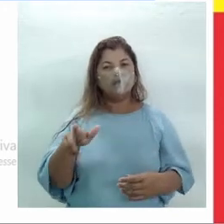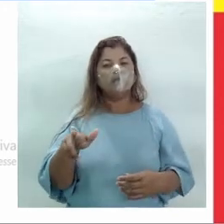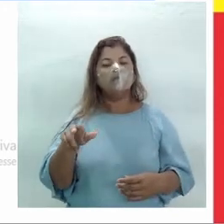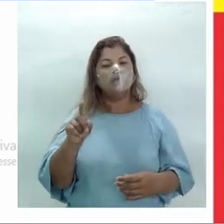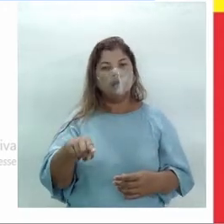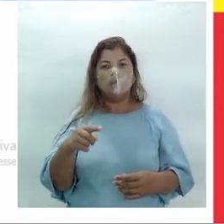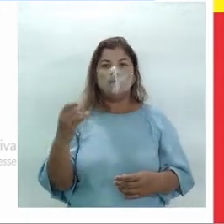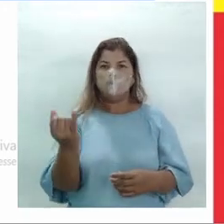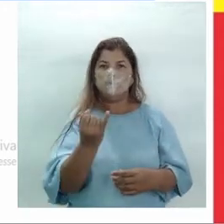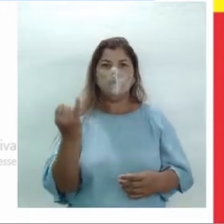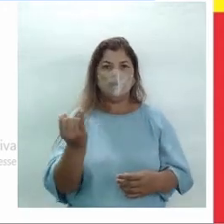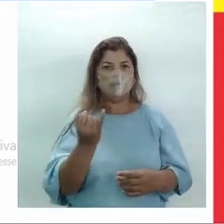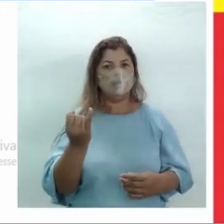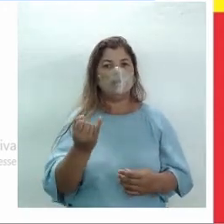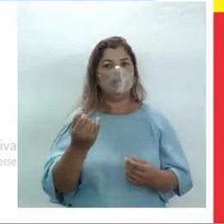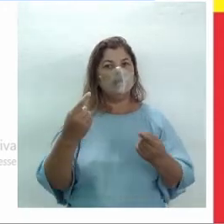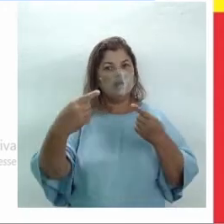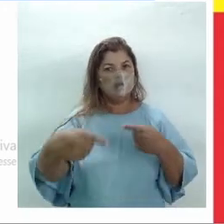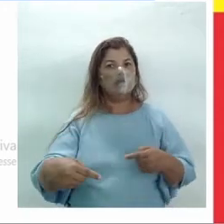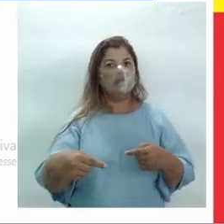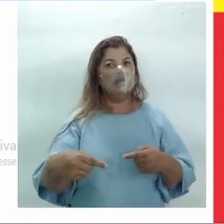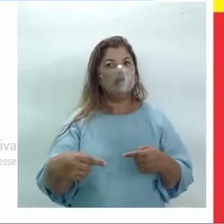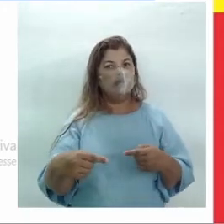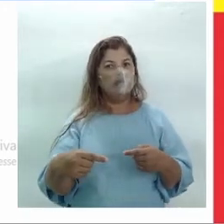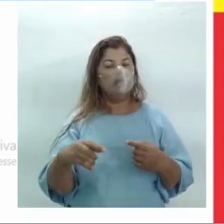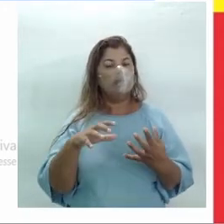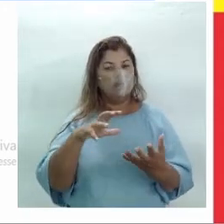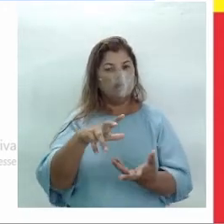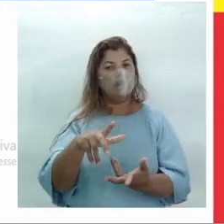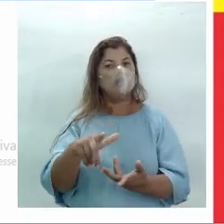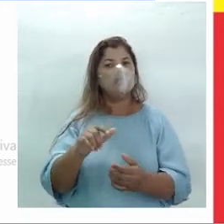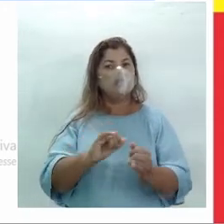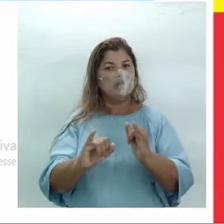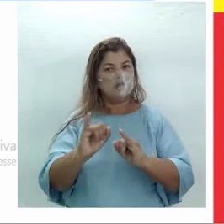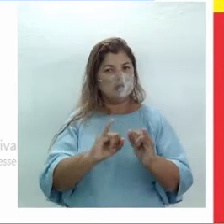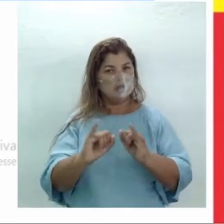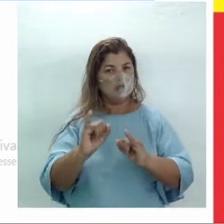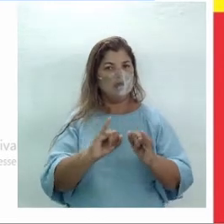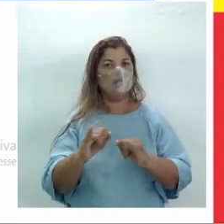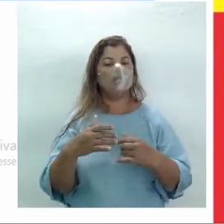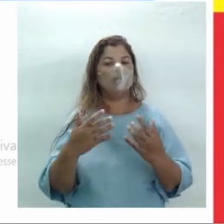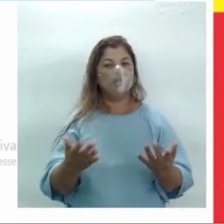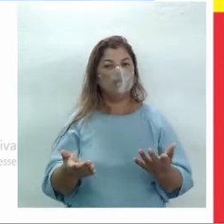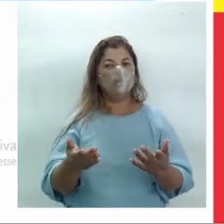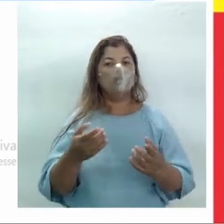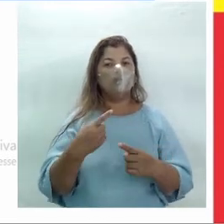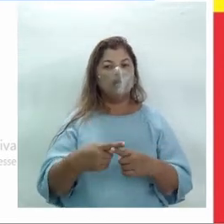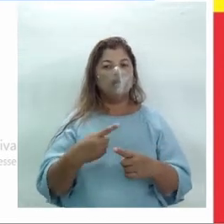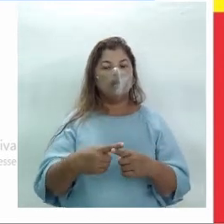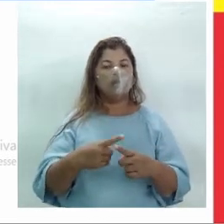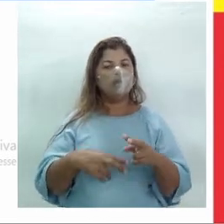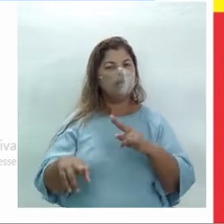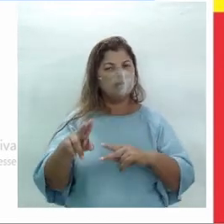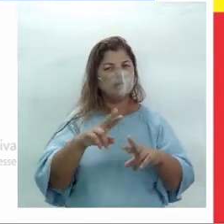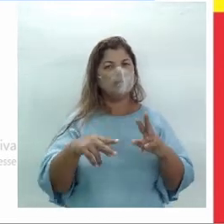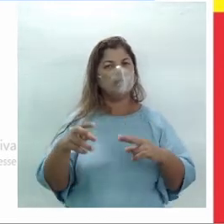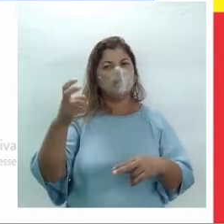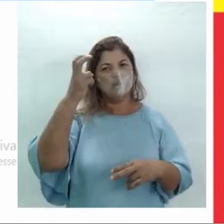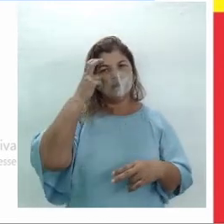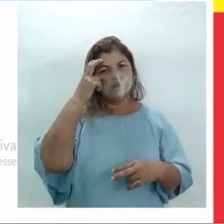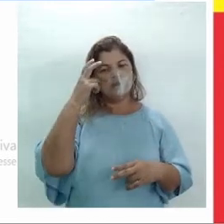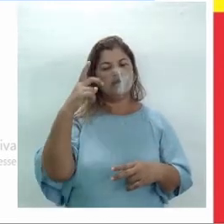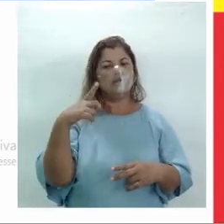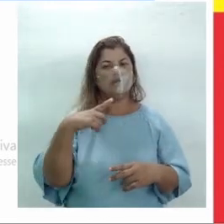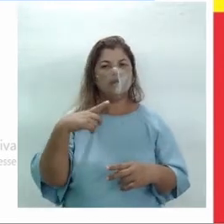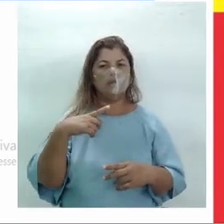diálogo interreligioso é um dos grandes desafios da era da globalização, momento em que